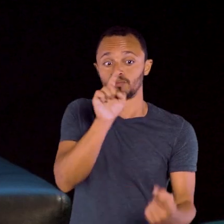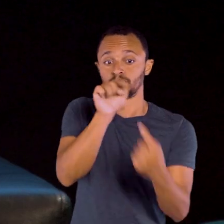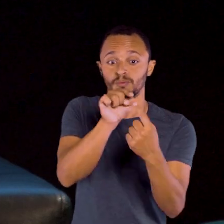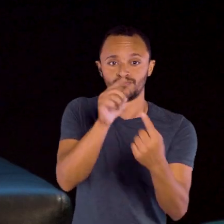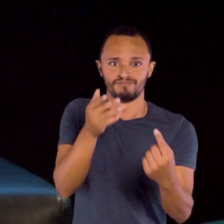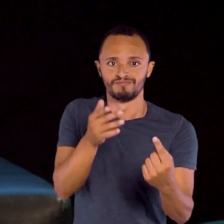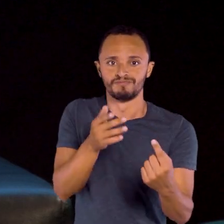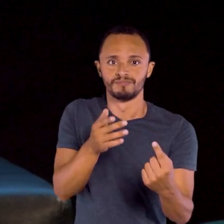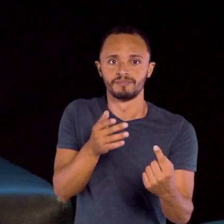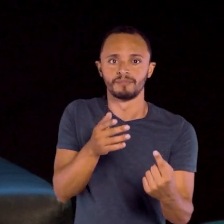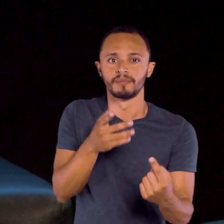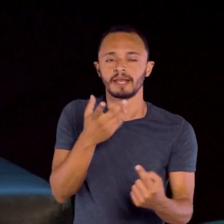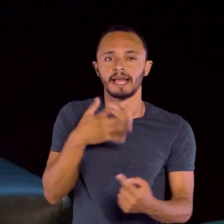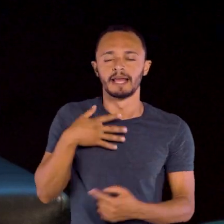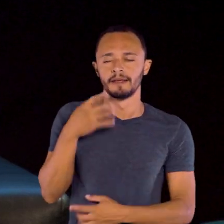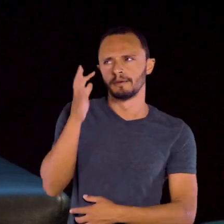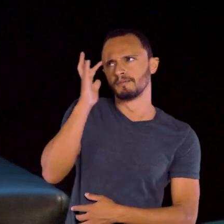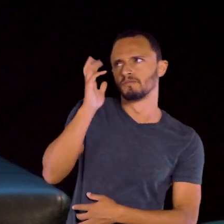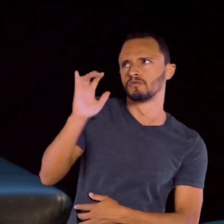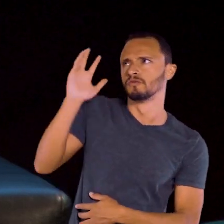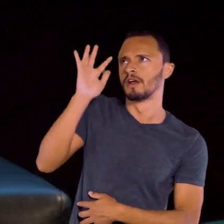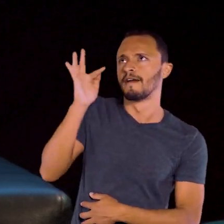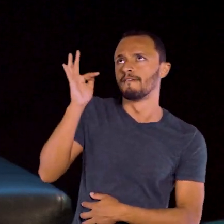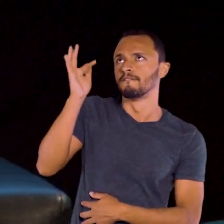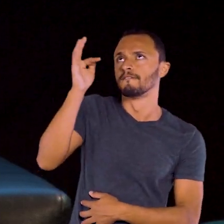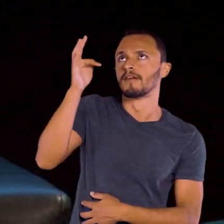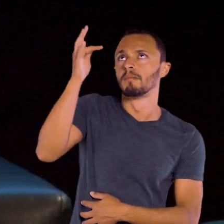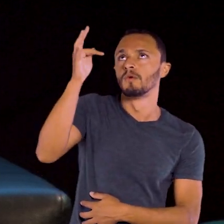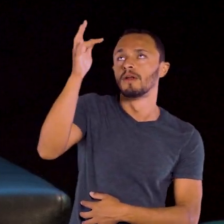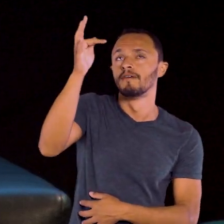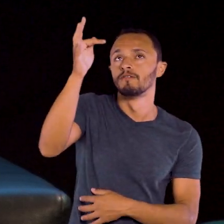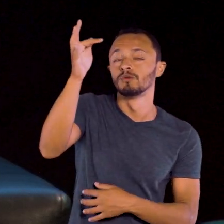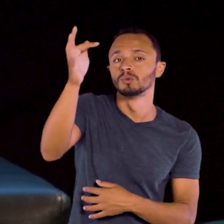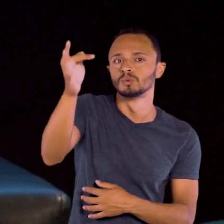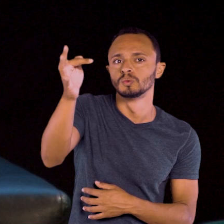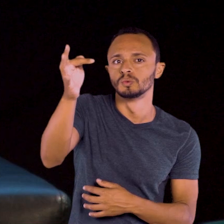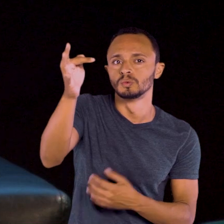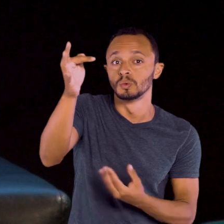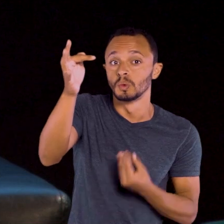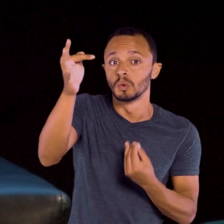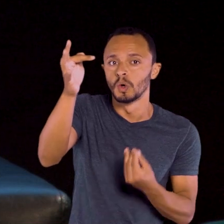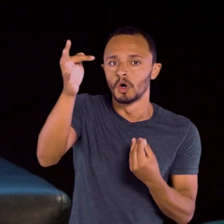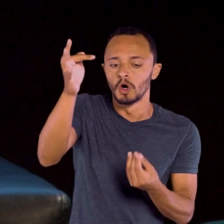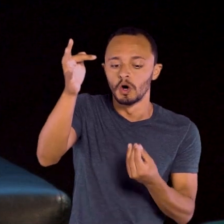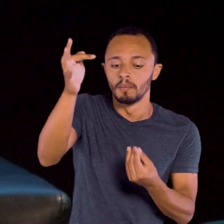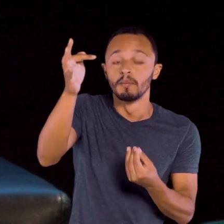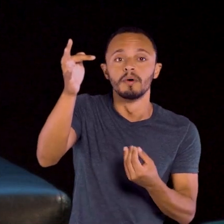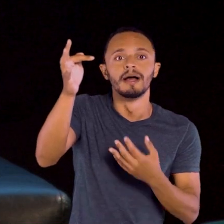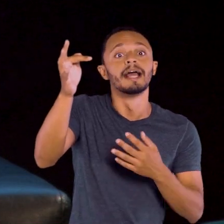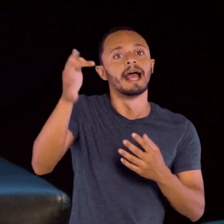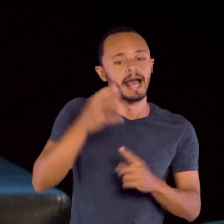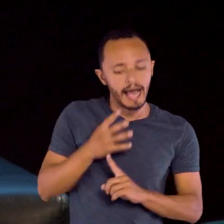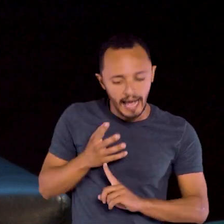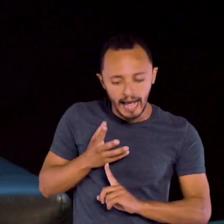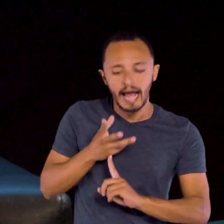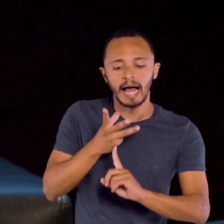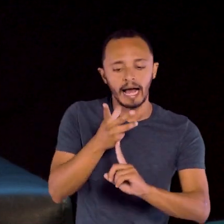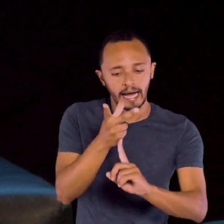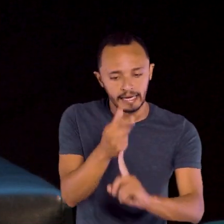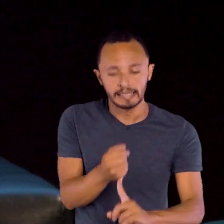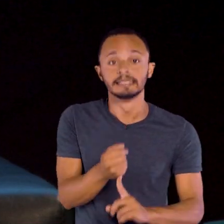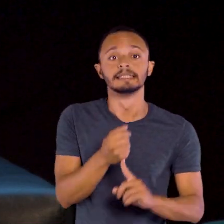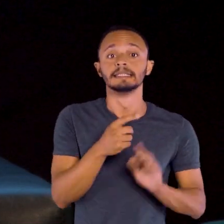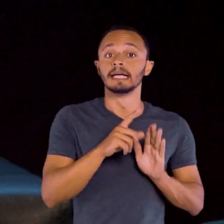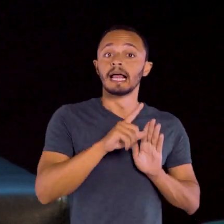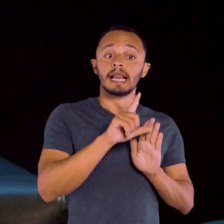fabular, conjurar um futuro, eu acho que também é uma missão da arte, é uma